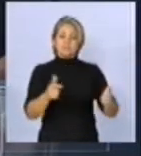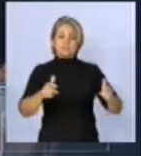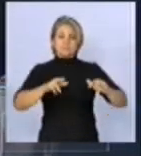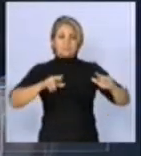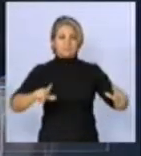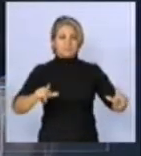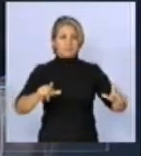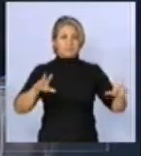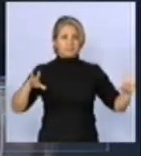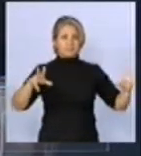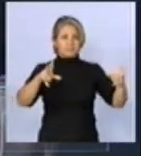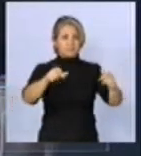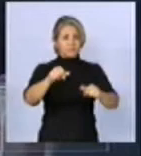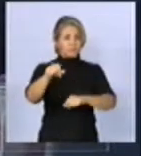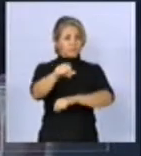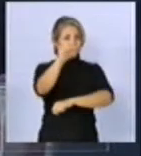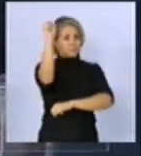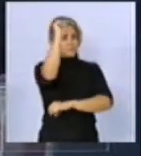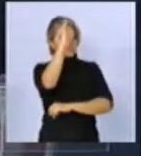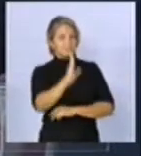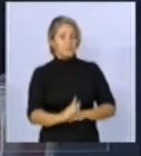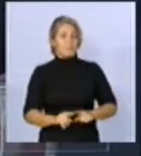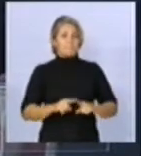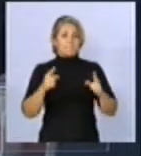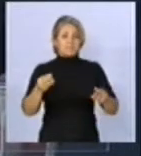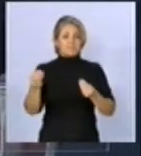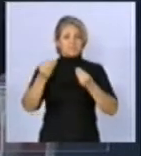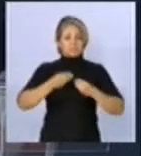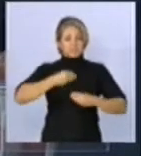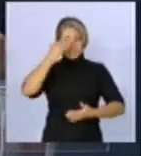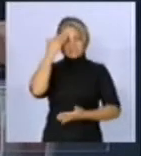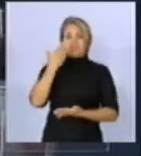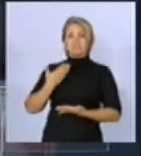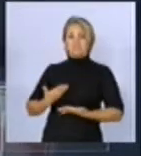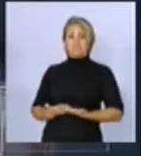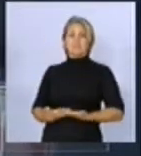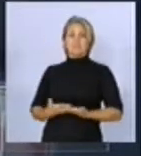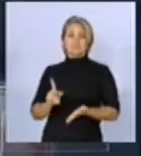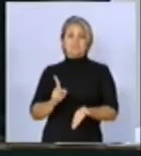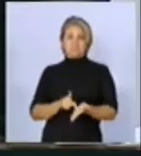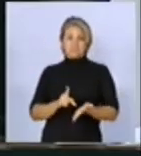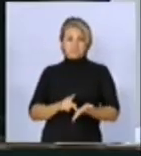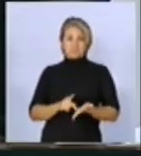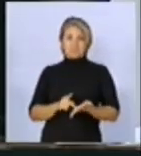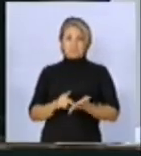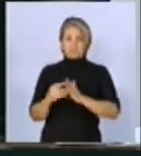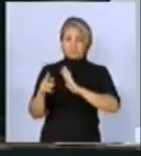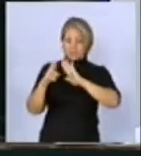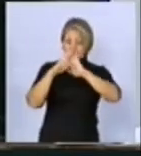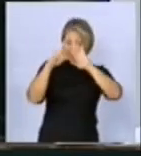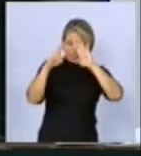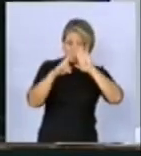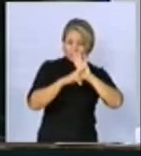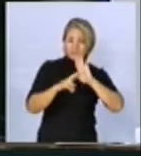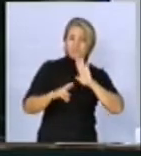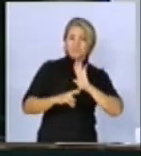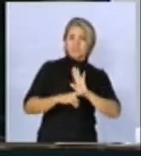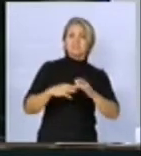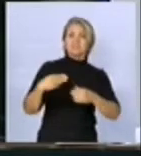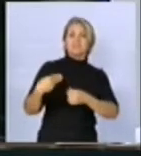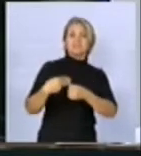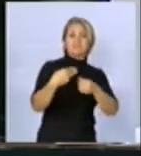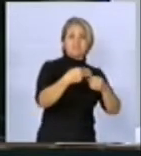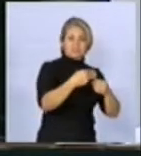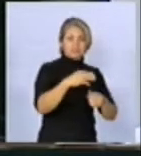diferença em todo o país mas que nos trazem a certeza de que aquela regulamentação Regional